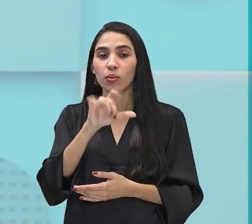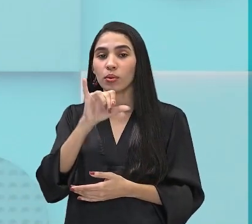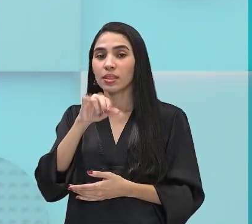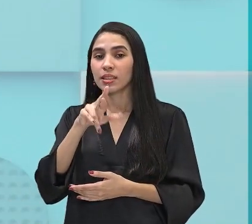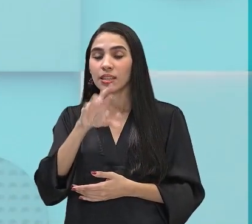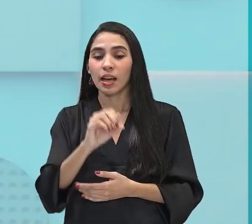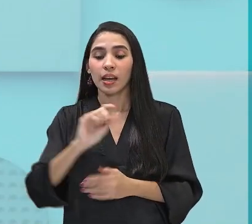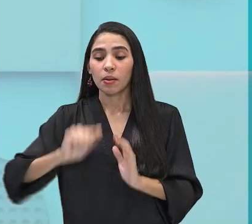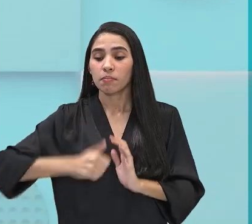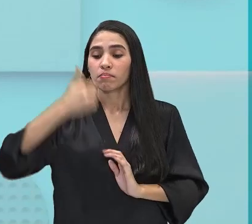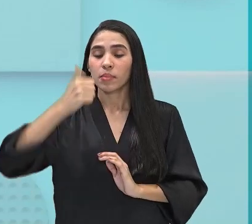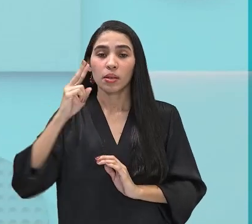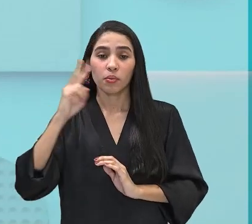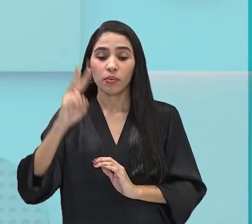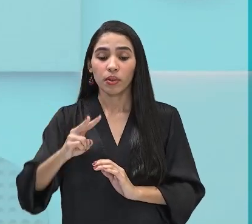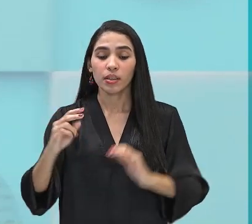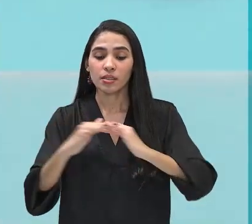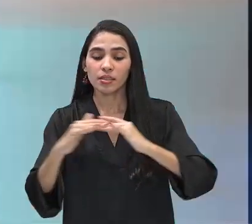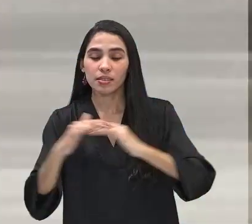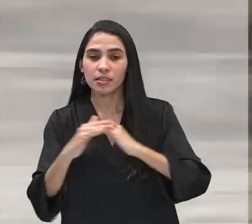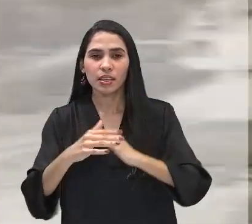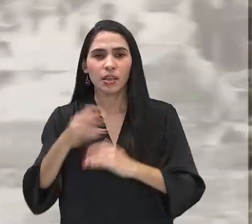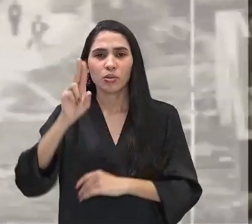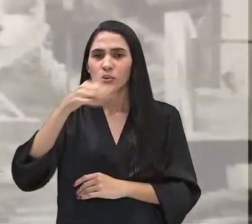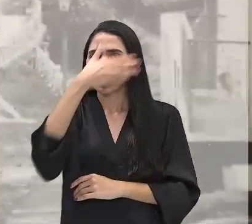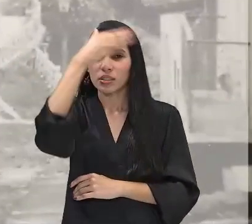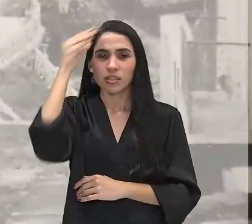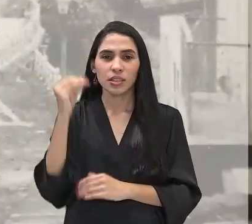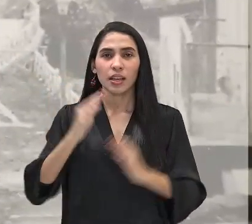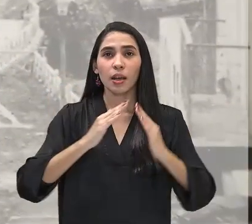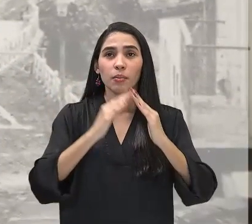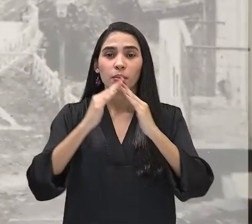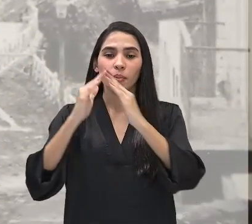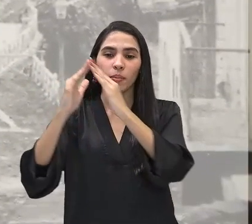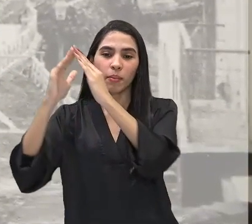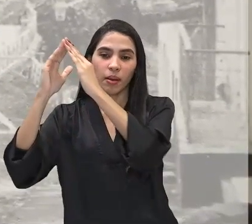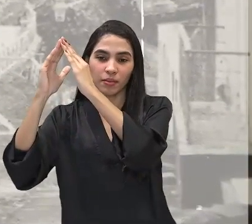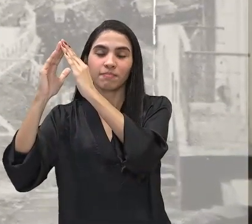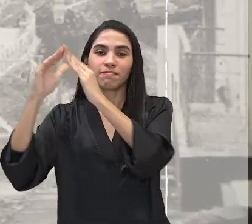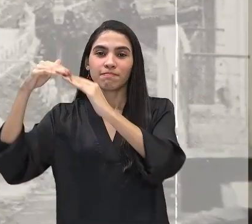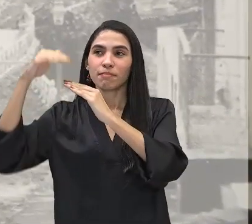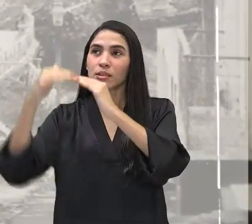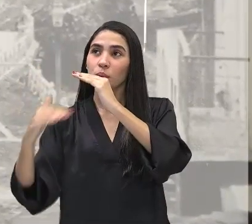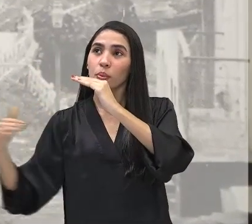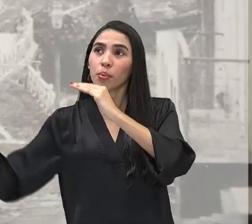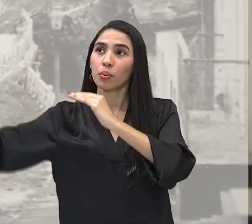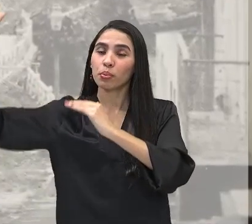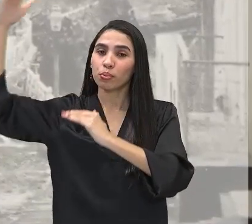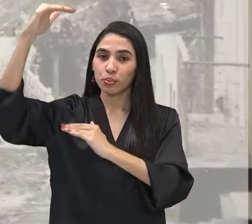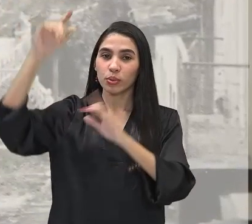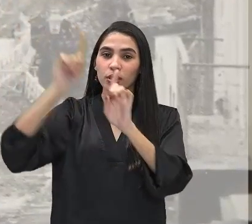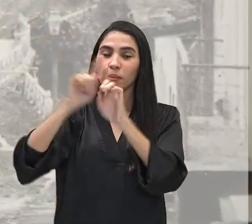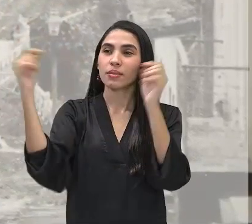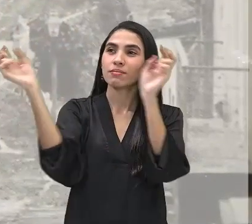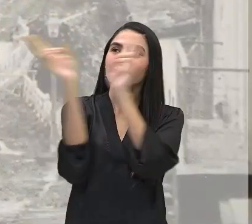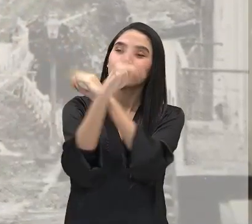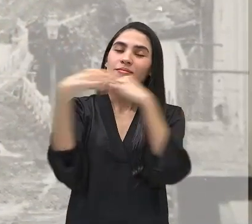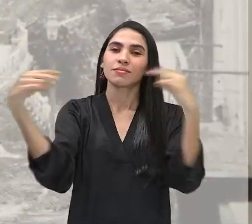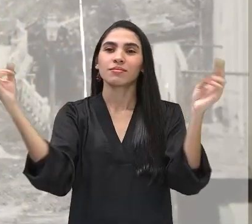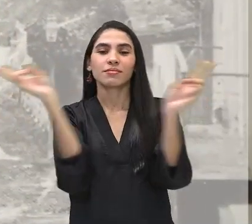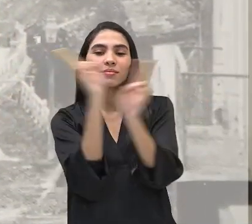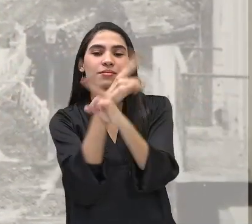olhar sobre a cidade não dá para esquecer. As casas amontoadas na parte mais elevada, o vento que soprava